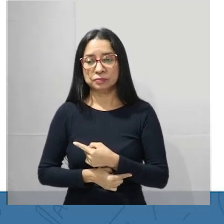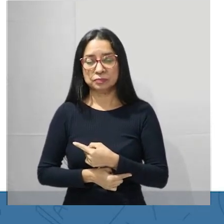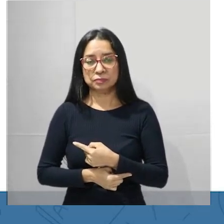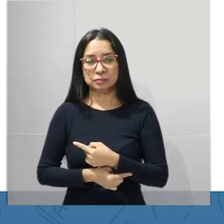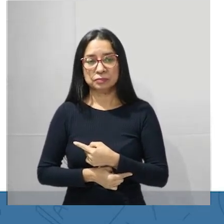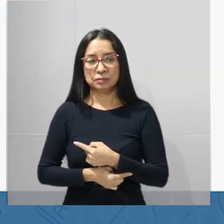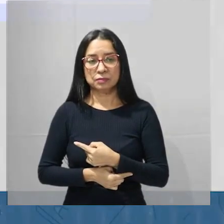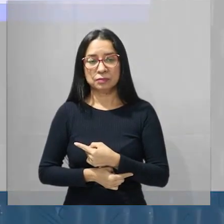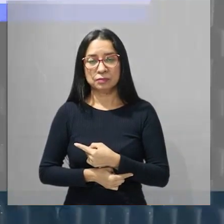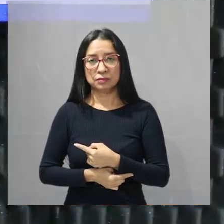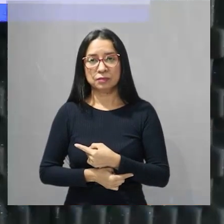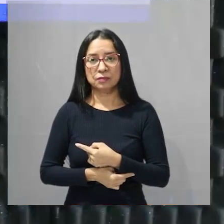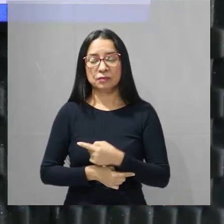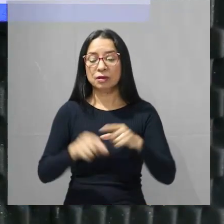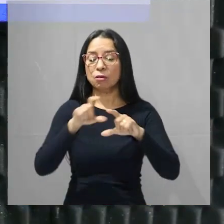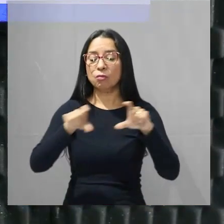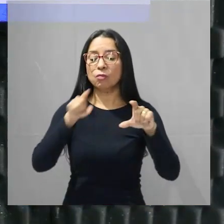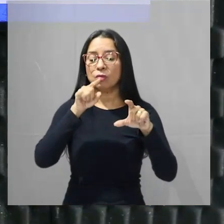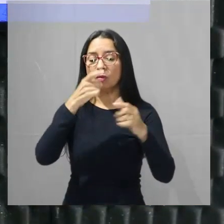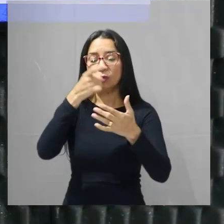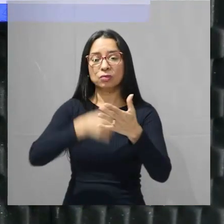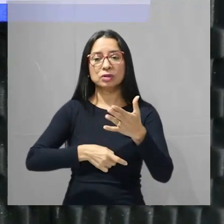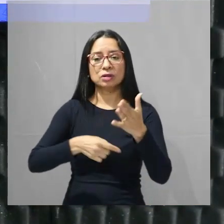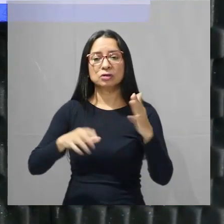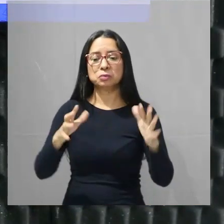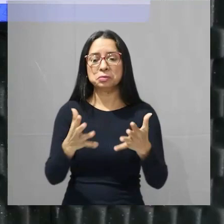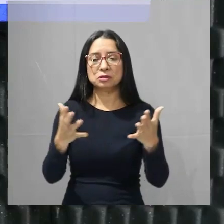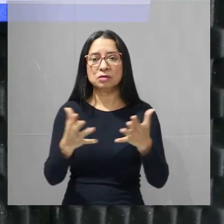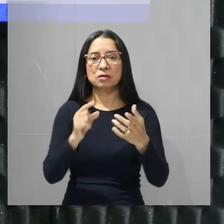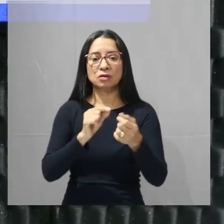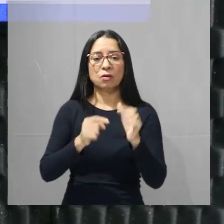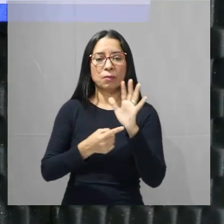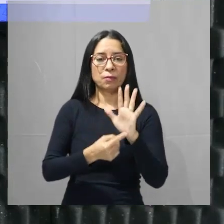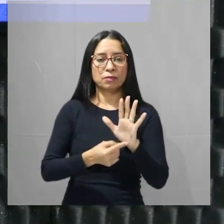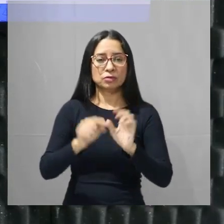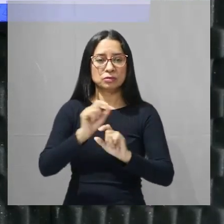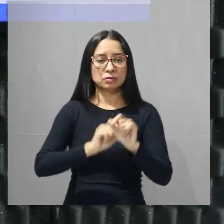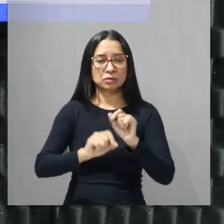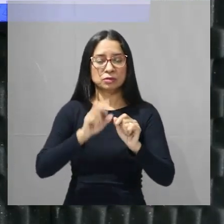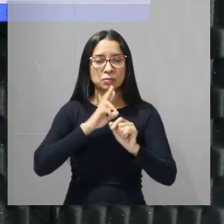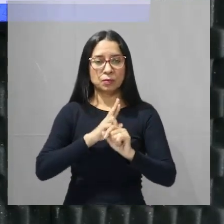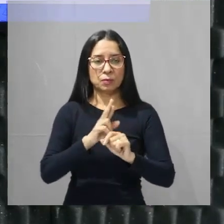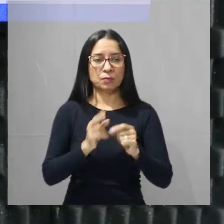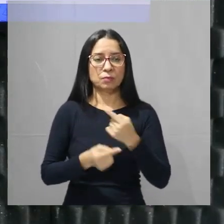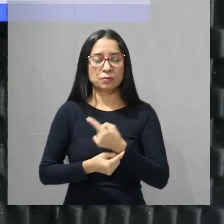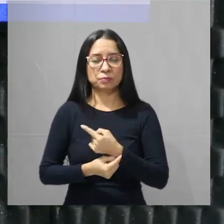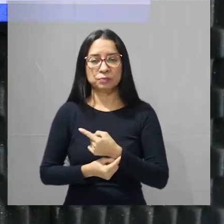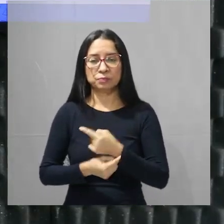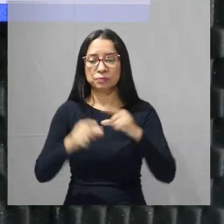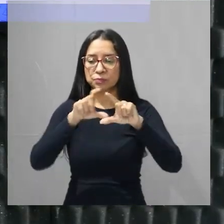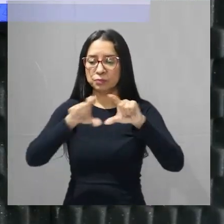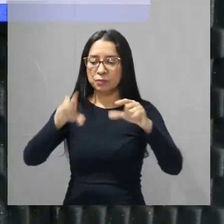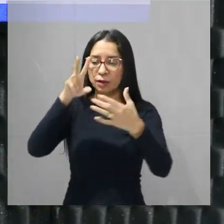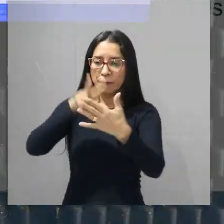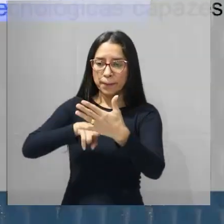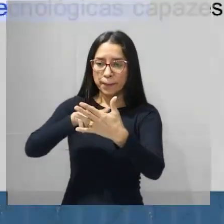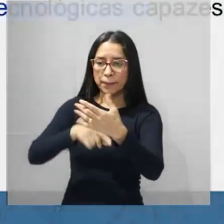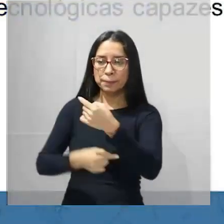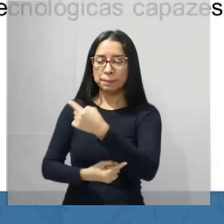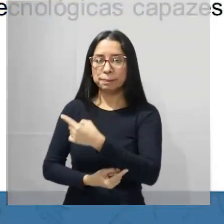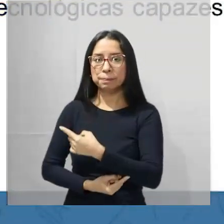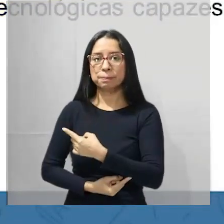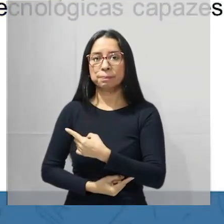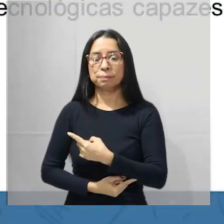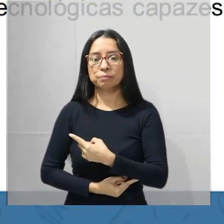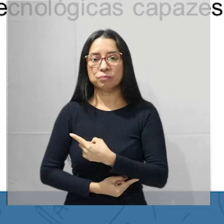quê? Vamos ver o texto. O que o texto me fala e o que ele vai trazer por consequência. Constatou-se uma ínfima inserção da